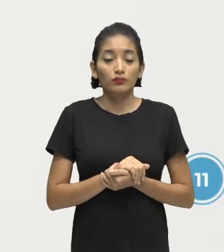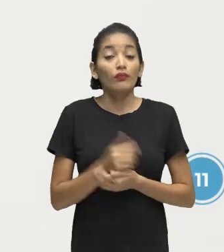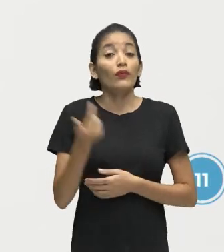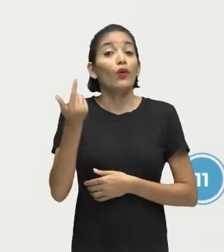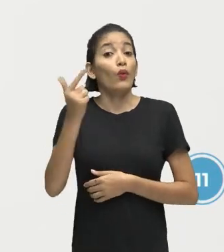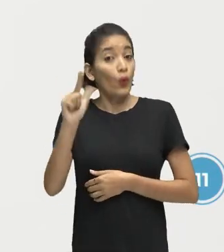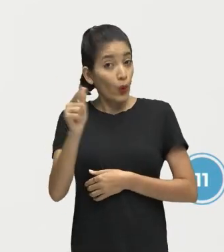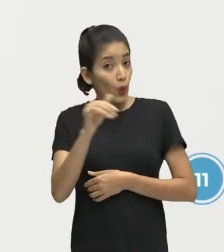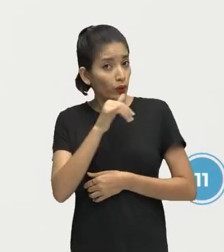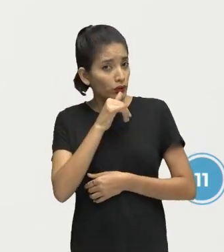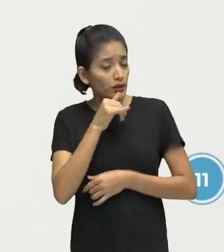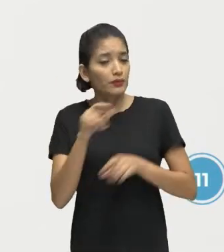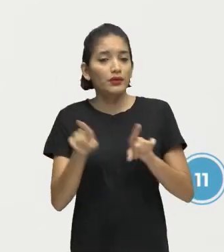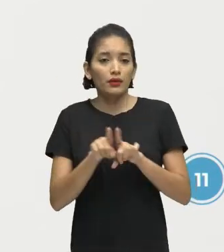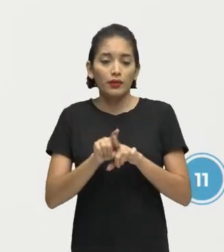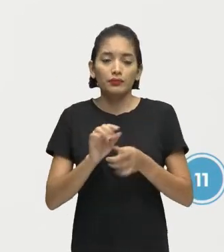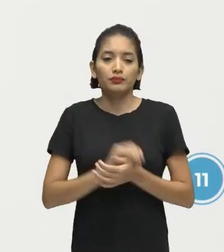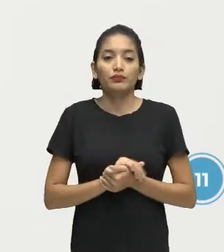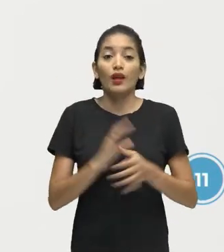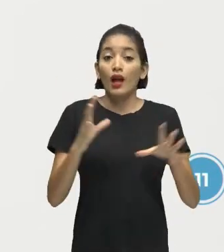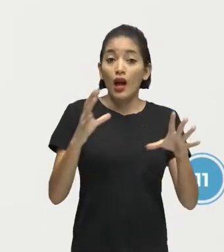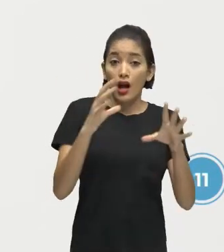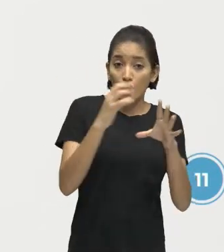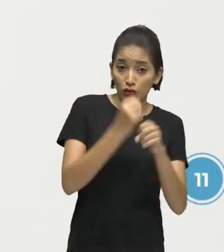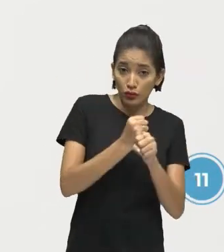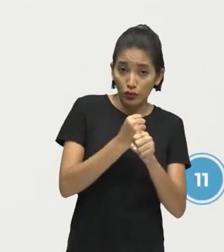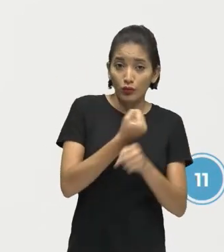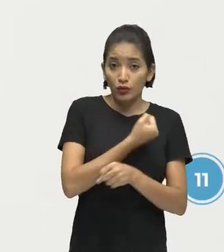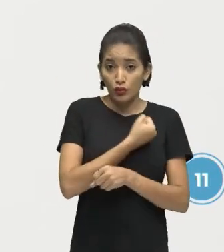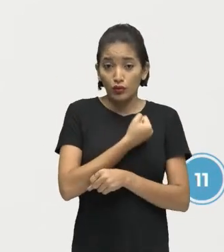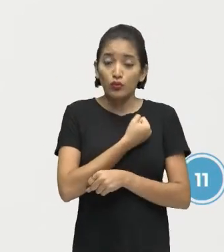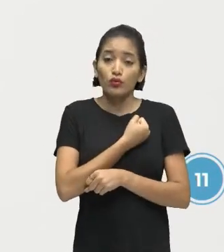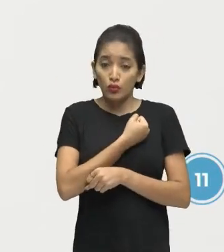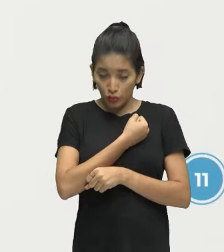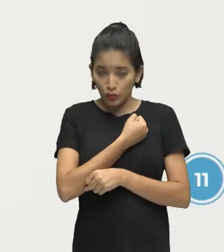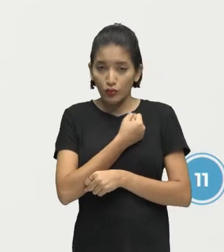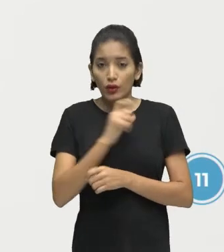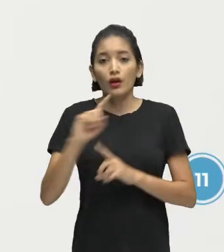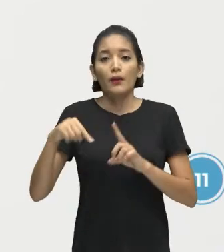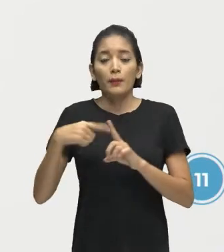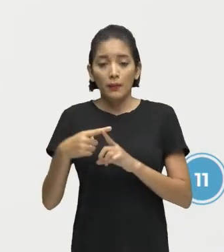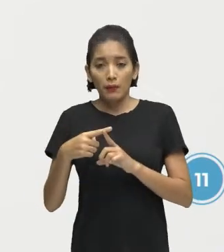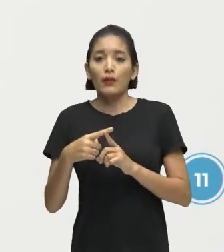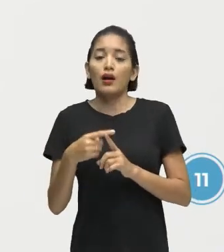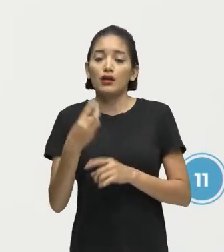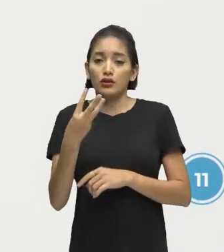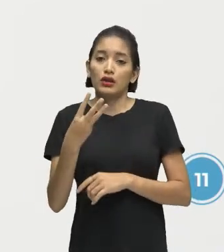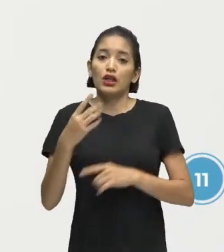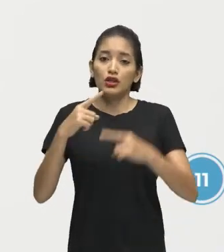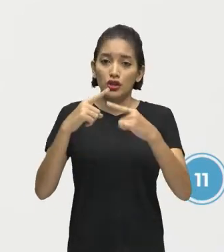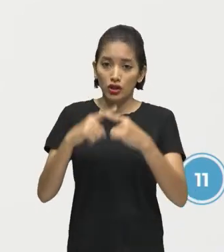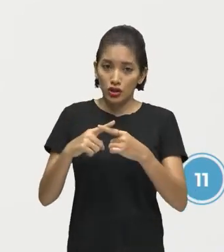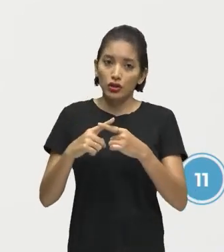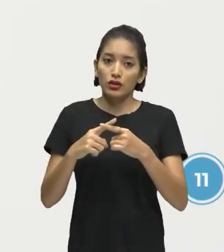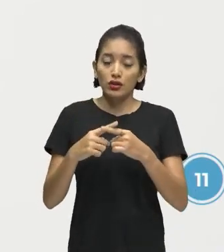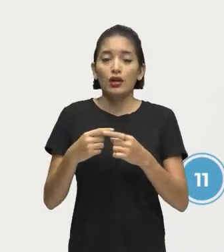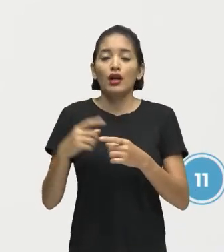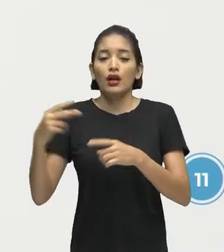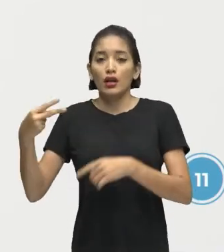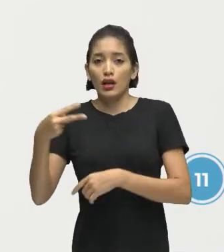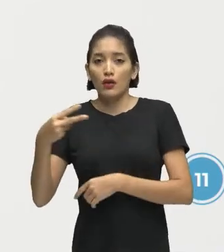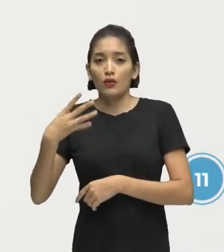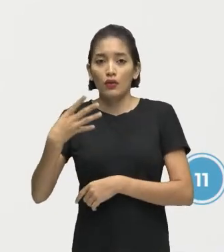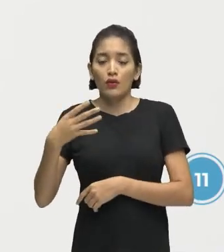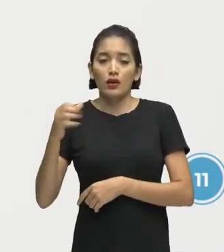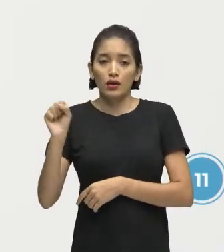Vamos fazer outro. A soma de um número com seu triplo é igual a 48. Aqui a gente já pode fazer direto.